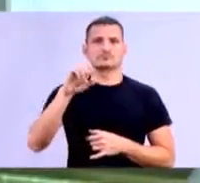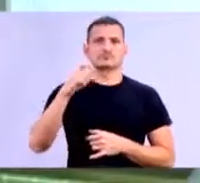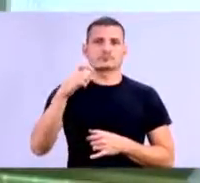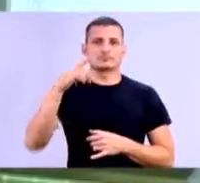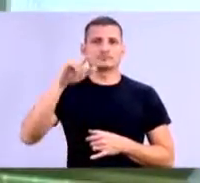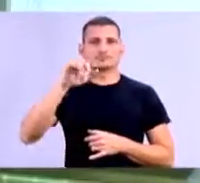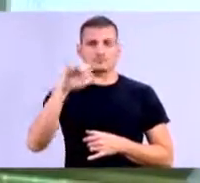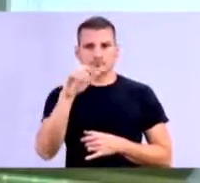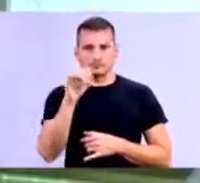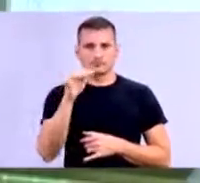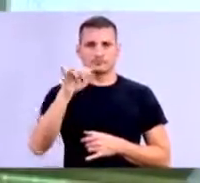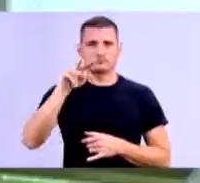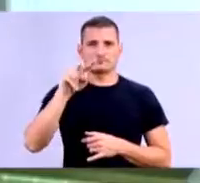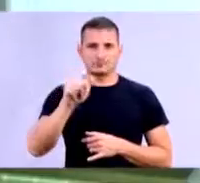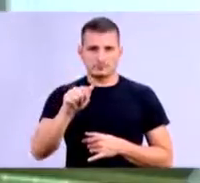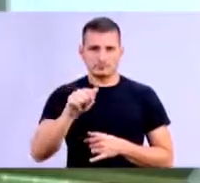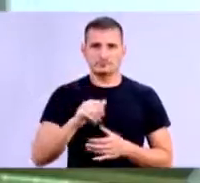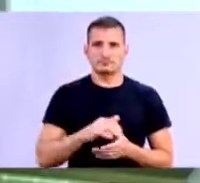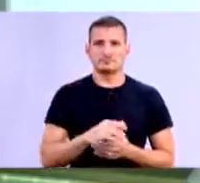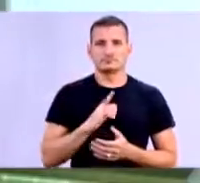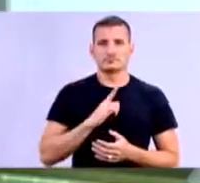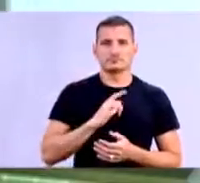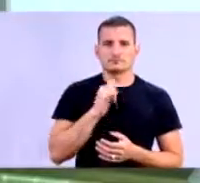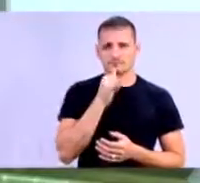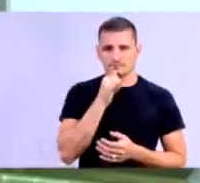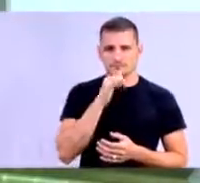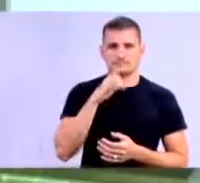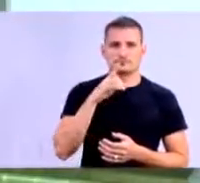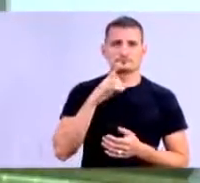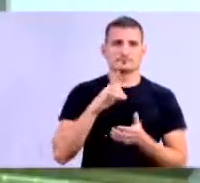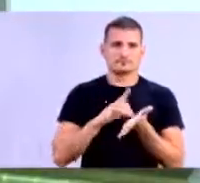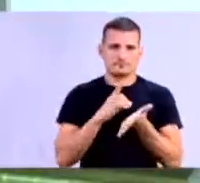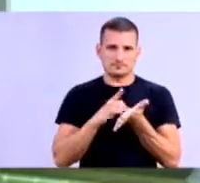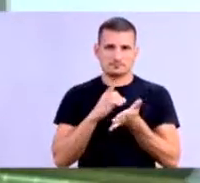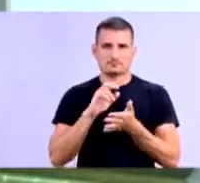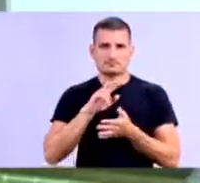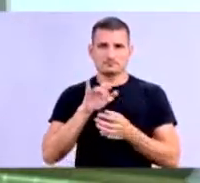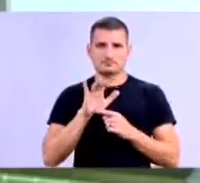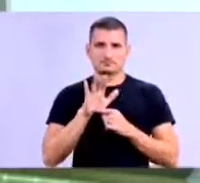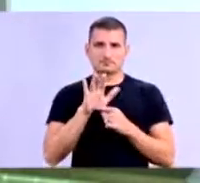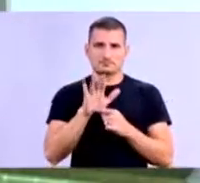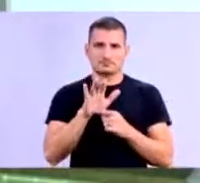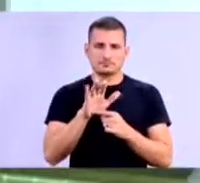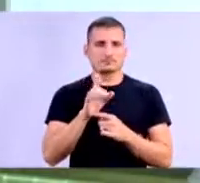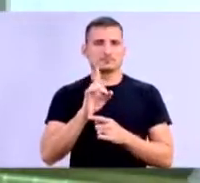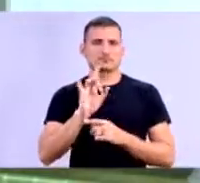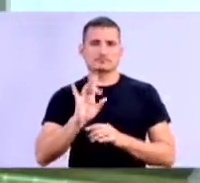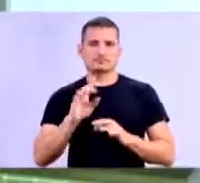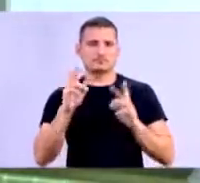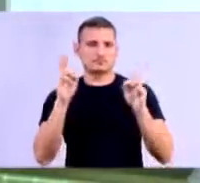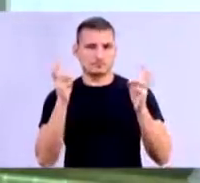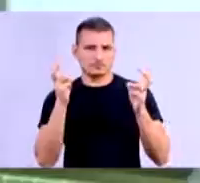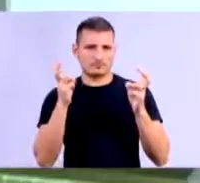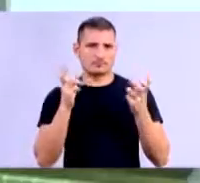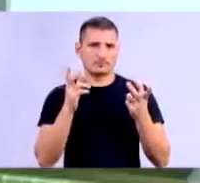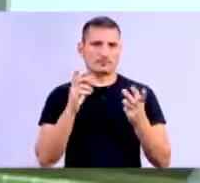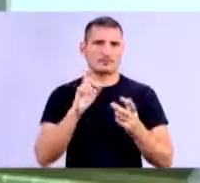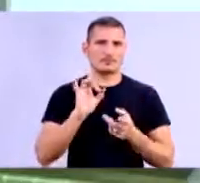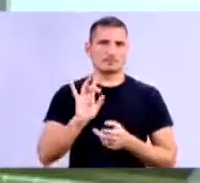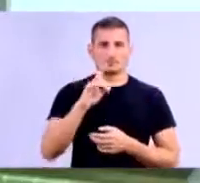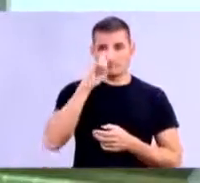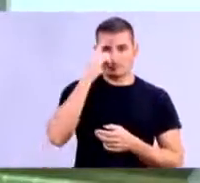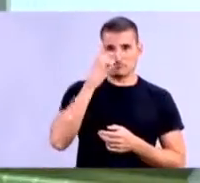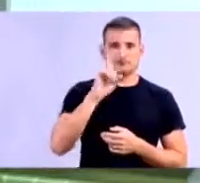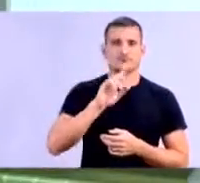temos um exemplo de uma dissertação que vai apresentar não só um tema, não vai apresentar apenas uma ideia, mas